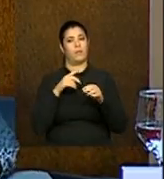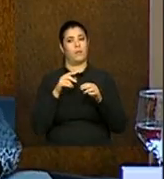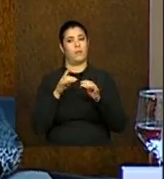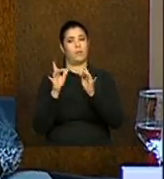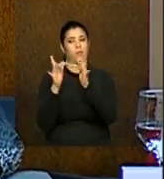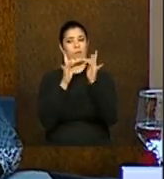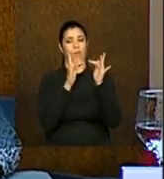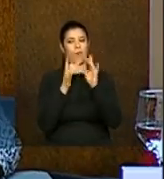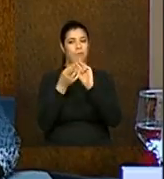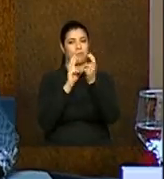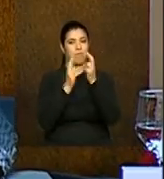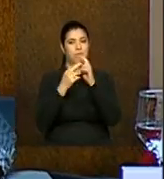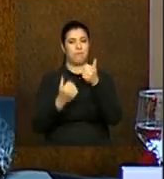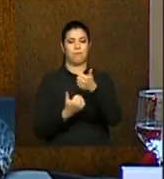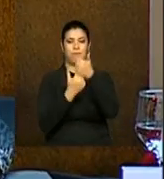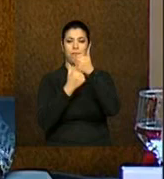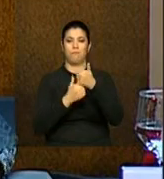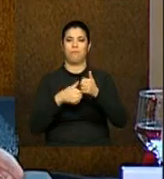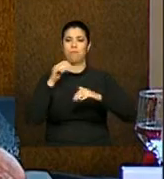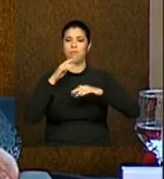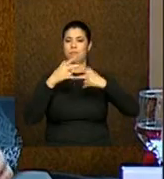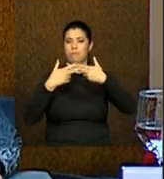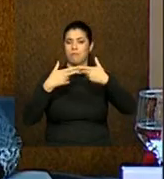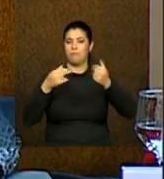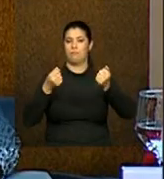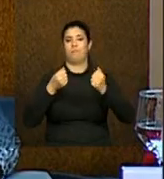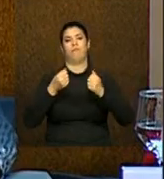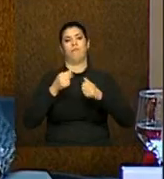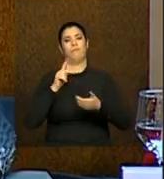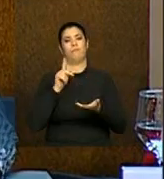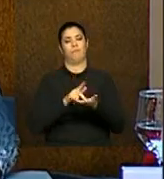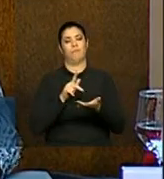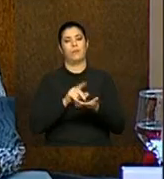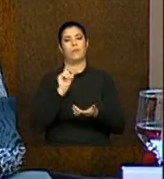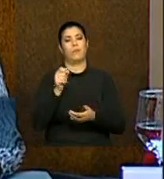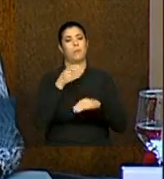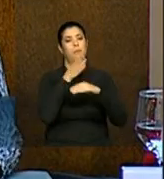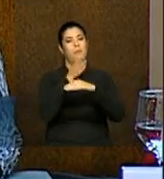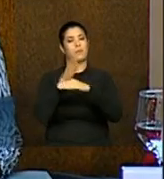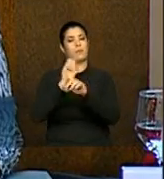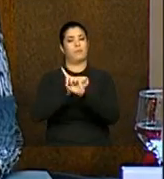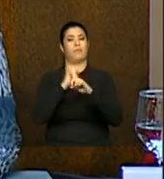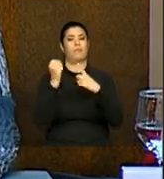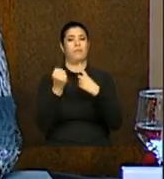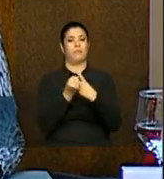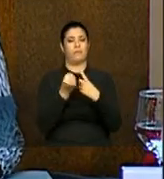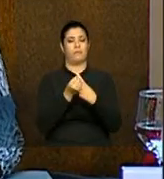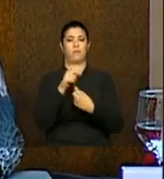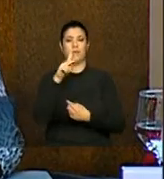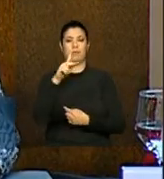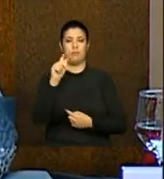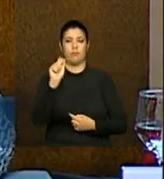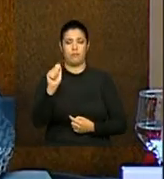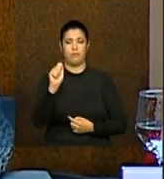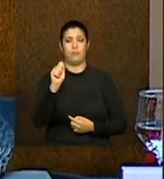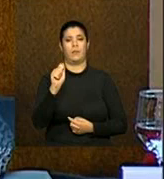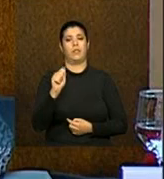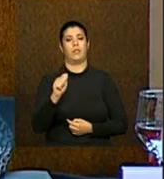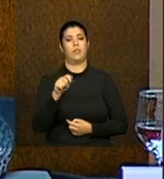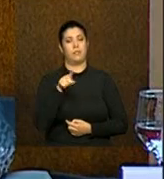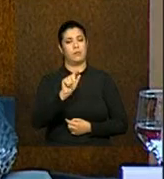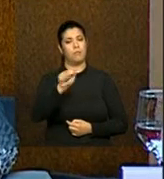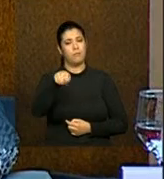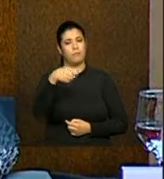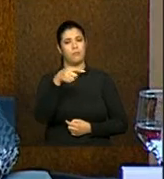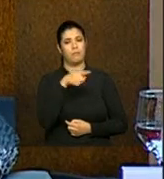dos elementos fundamentais que a gente propôs foi a participação da sociedade no âmbito do PPA. Então, acho que esse é